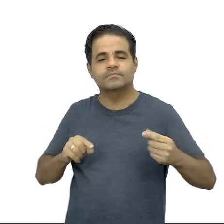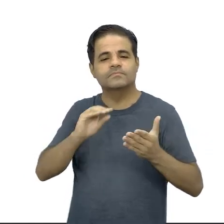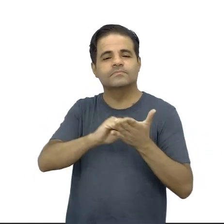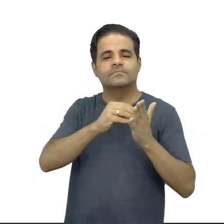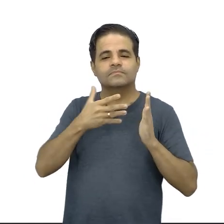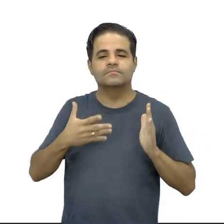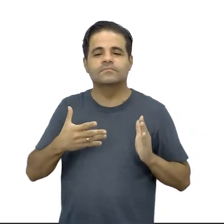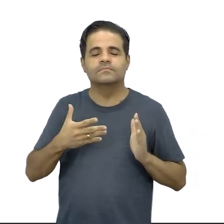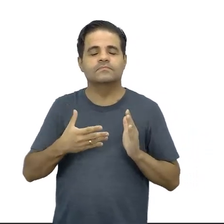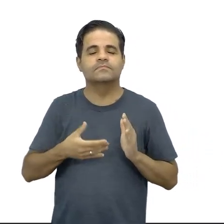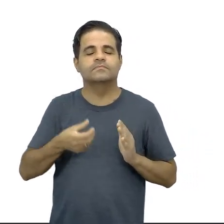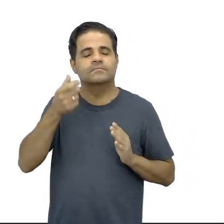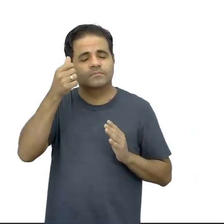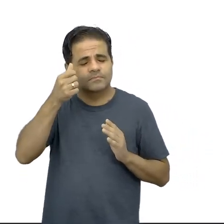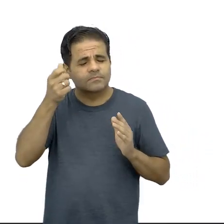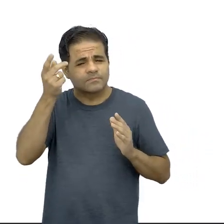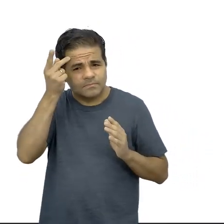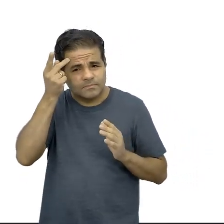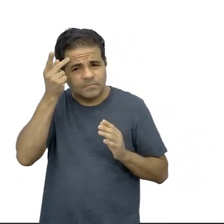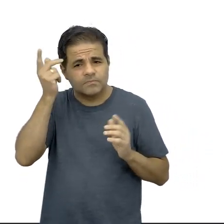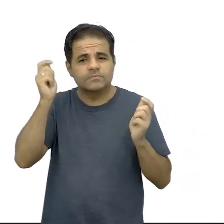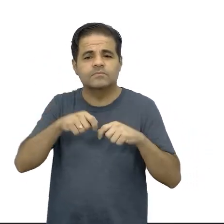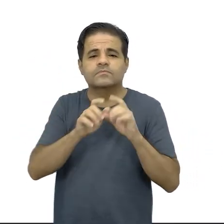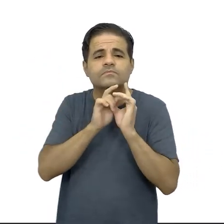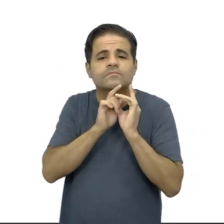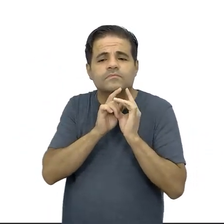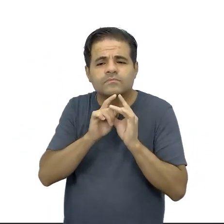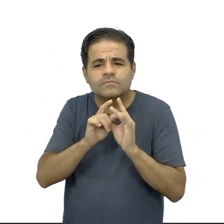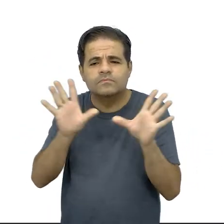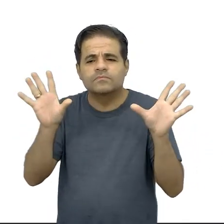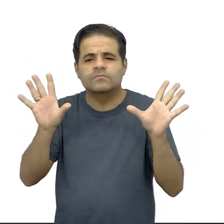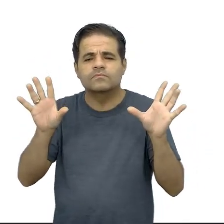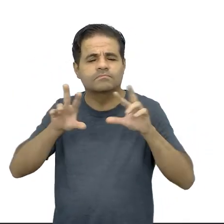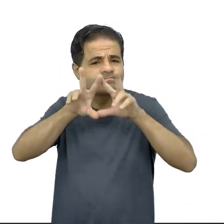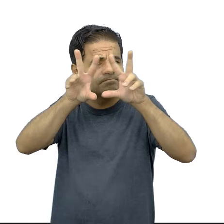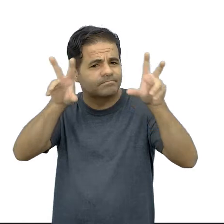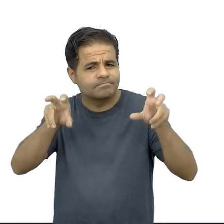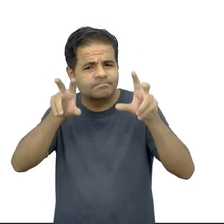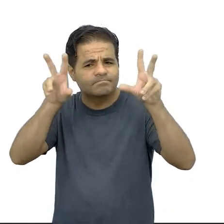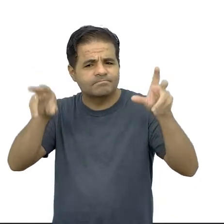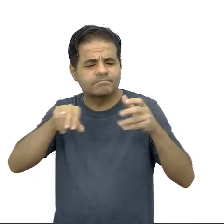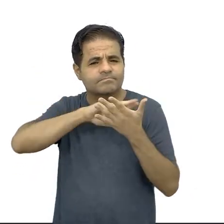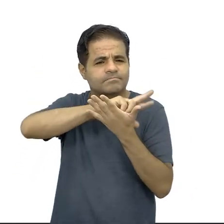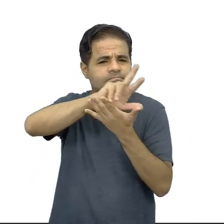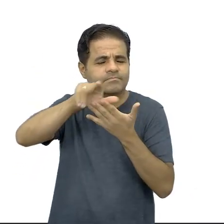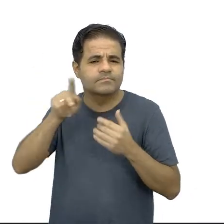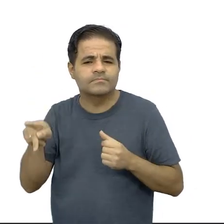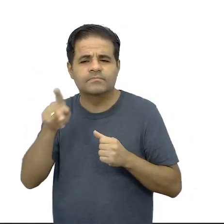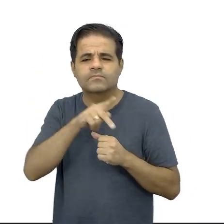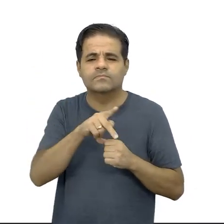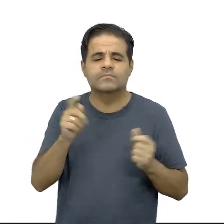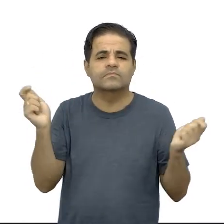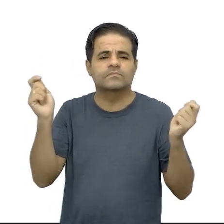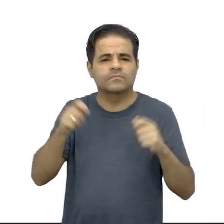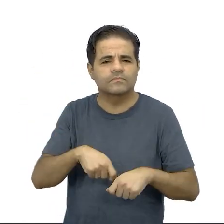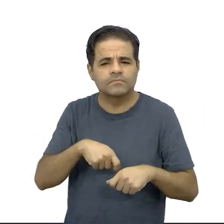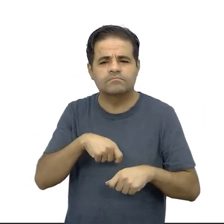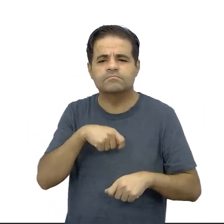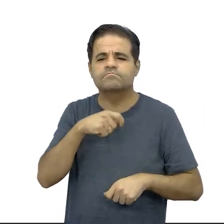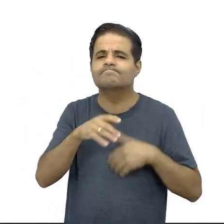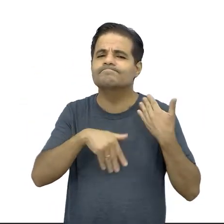paulista, ele possibilita inúmeras situações em que, né, professores e professoras poderão